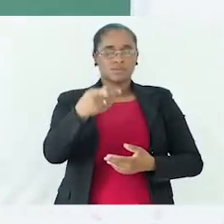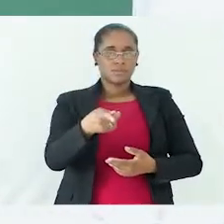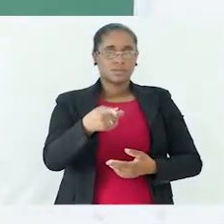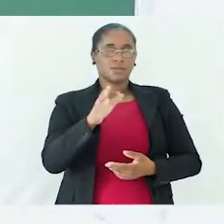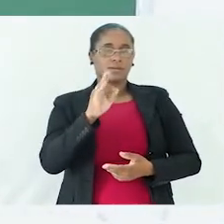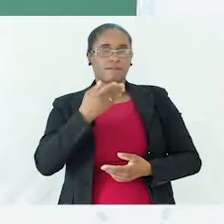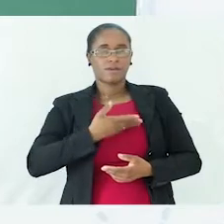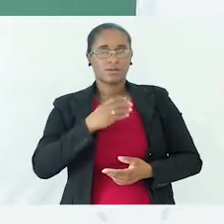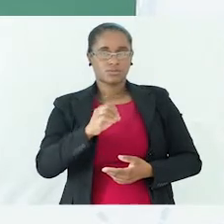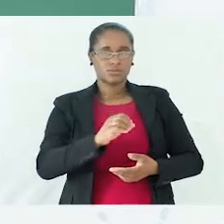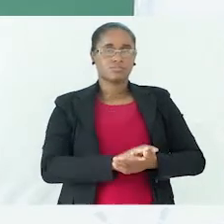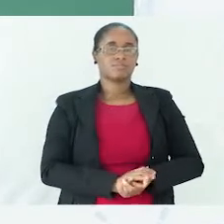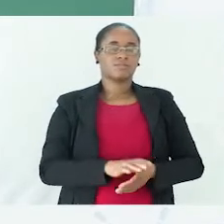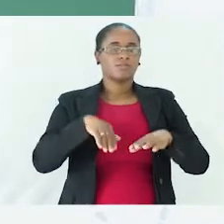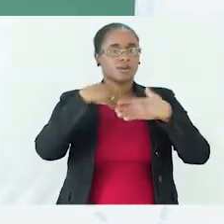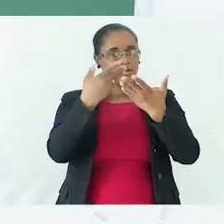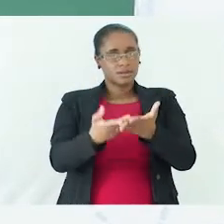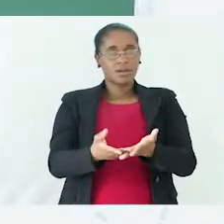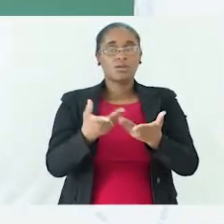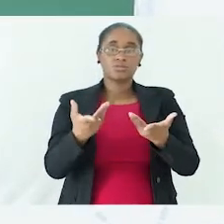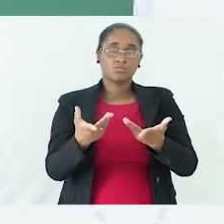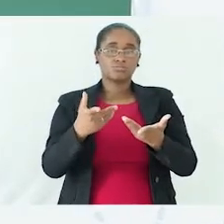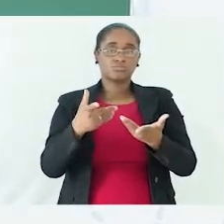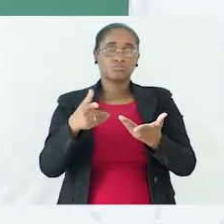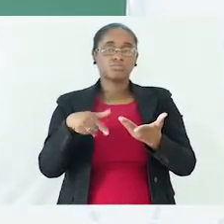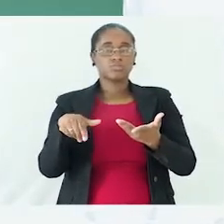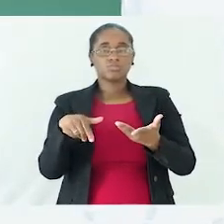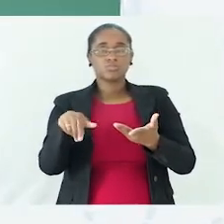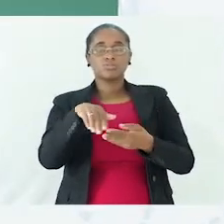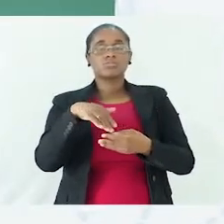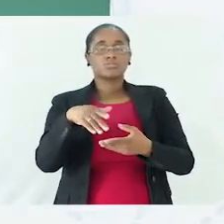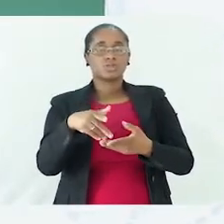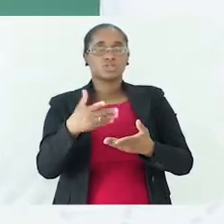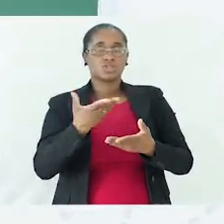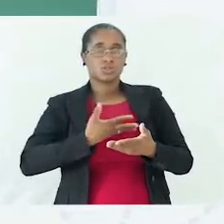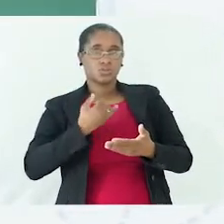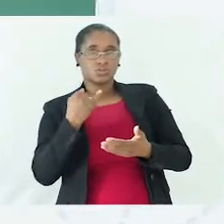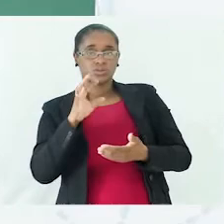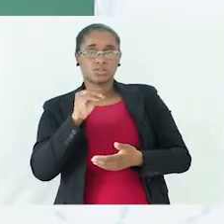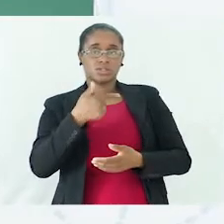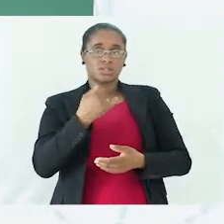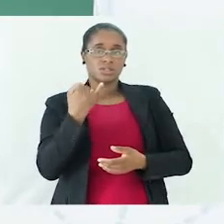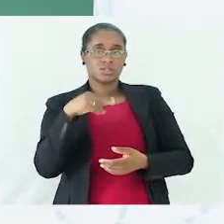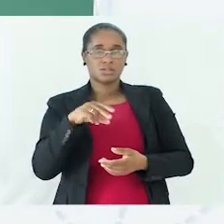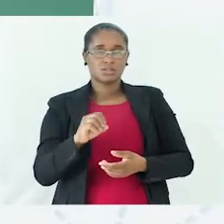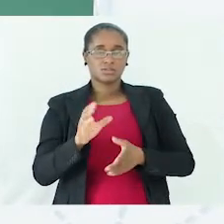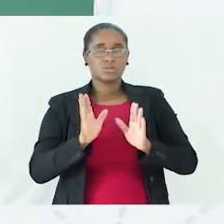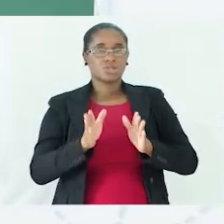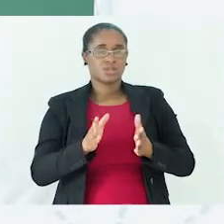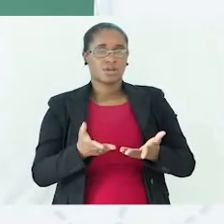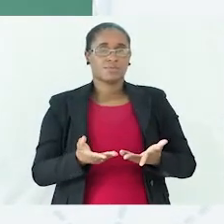é? Portanto, vai dar-lhe um destino. Eu te fado já